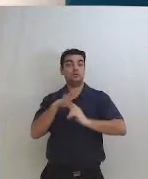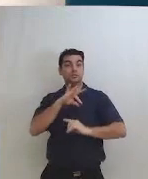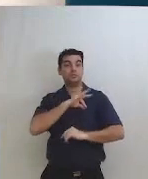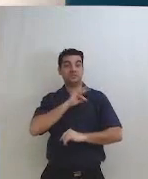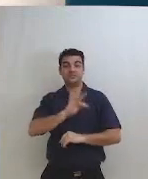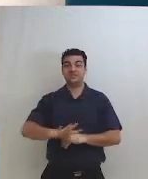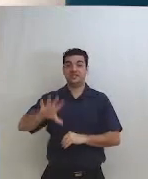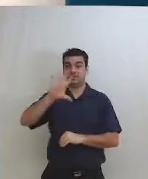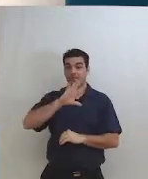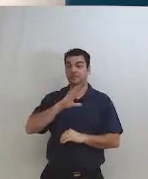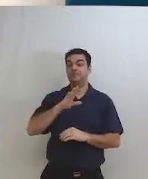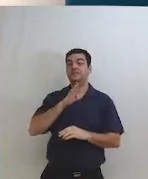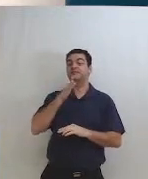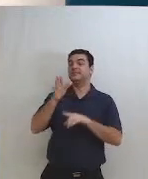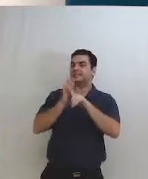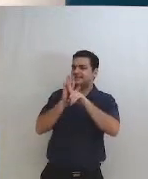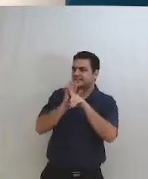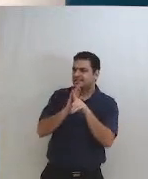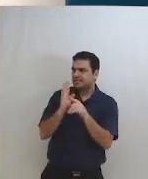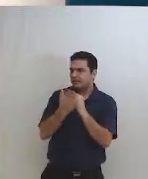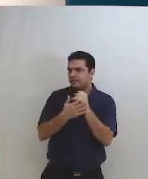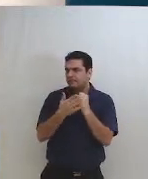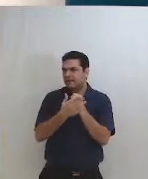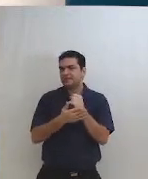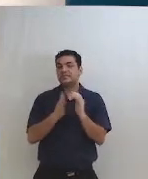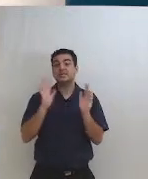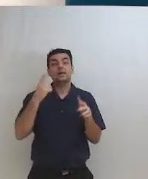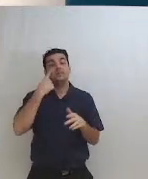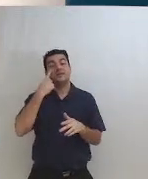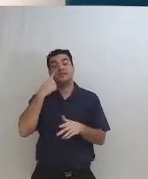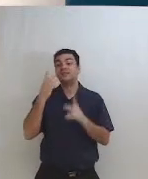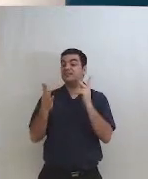diligências preliminares para averiguar a veracidade das informações que lhe foram